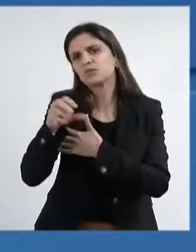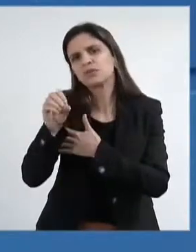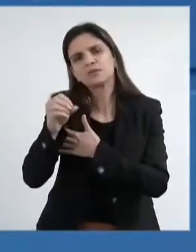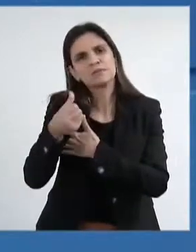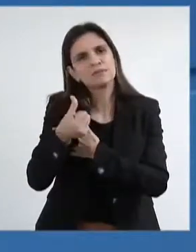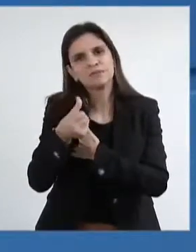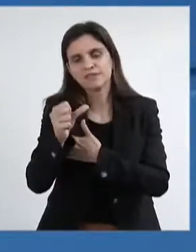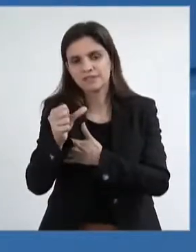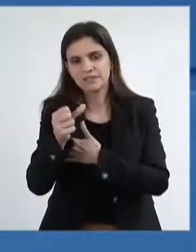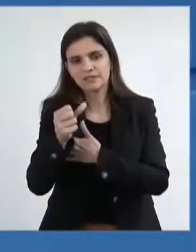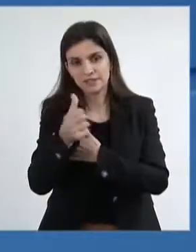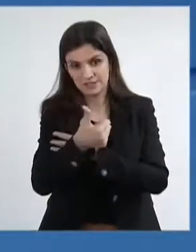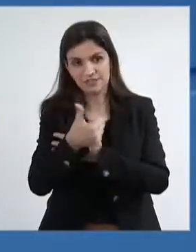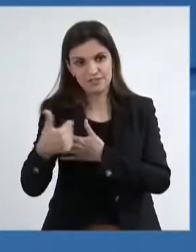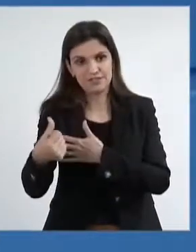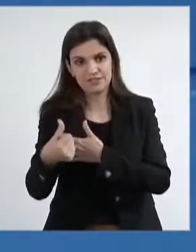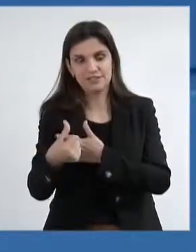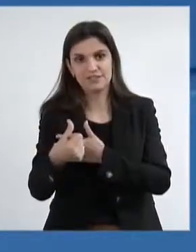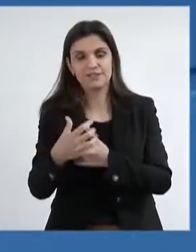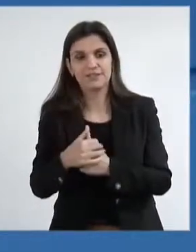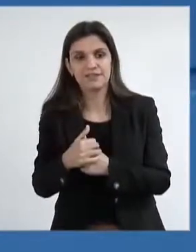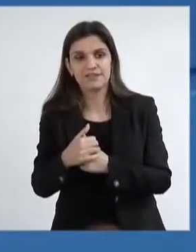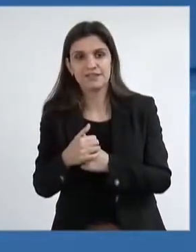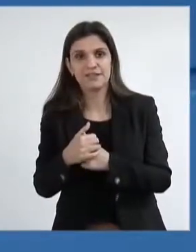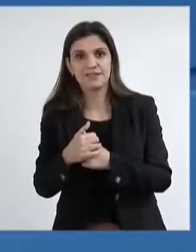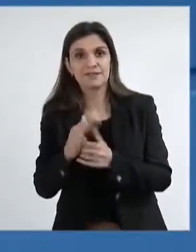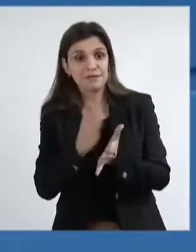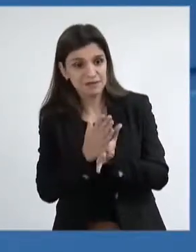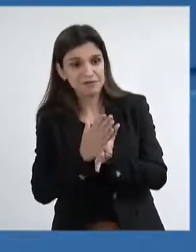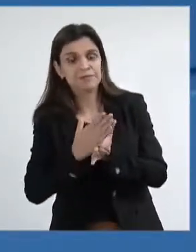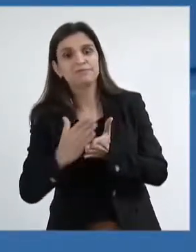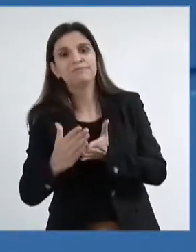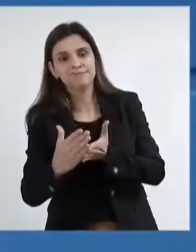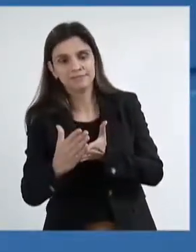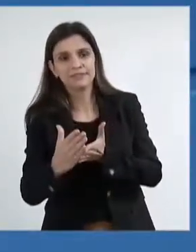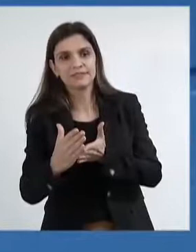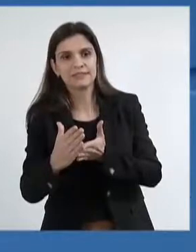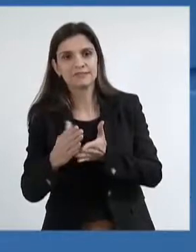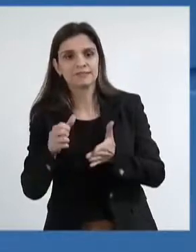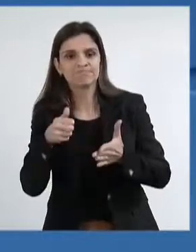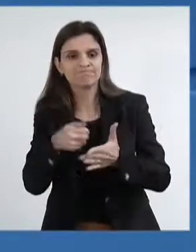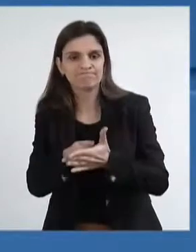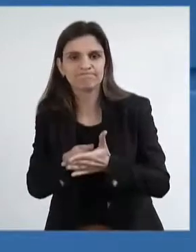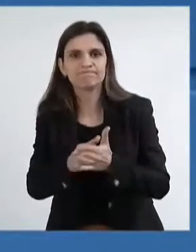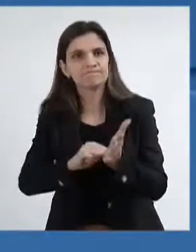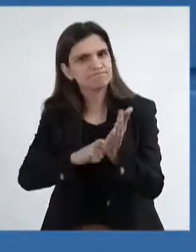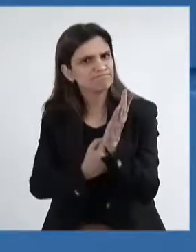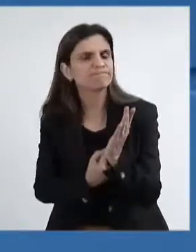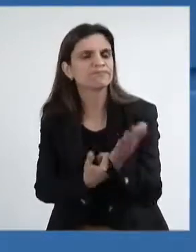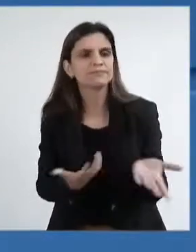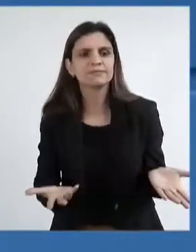2016, essa obra era para ser iniciada, inclusive pelo próprio Exército. Foi atravancada,